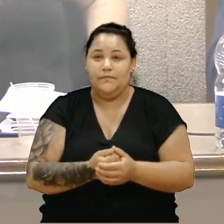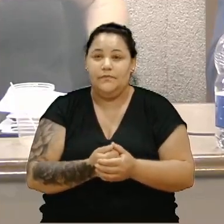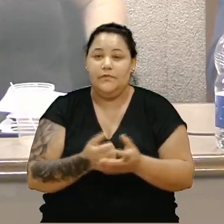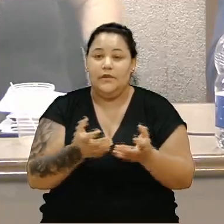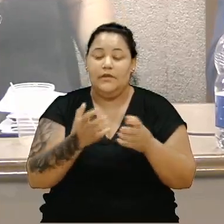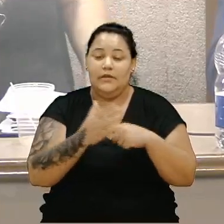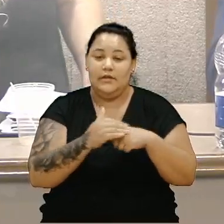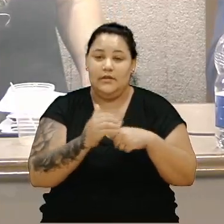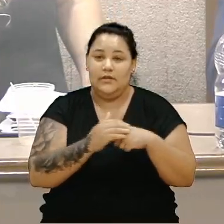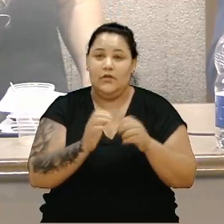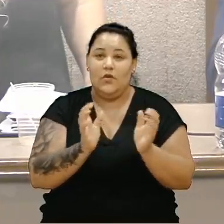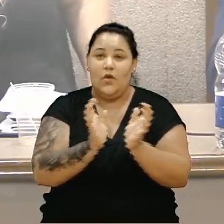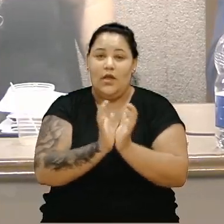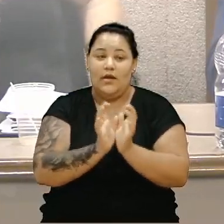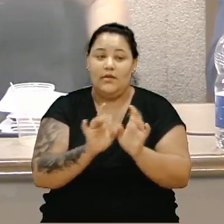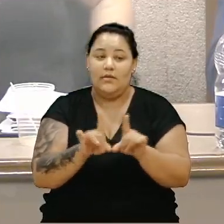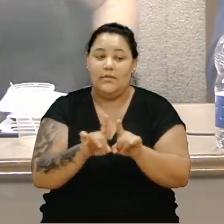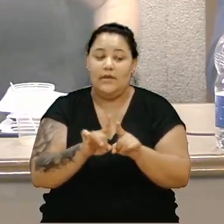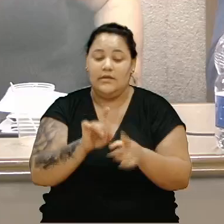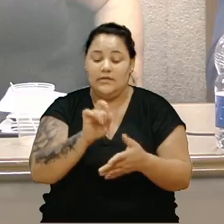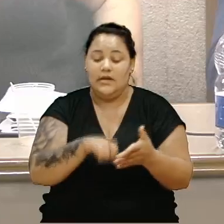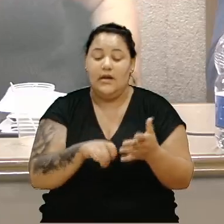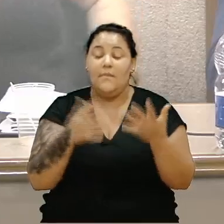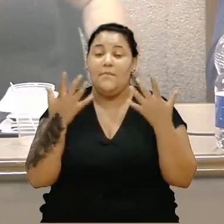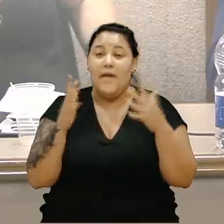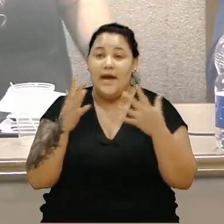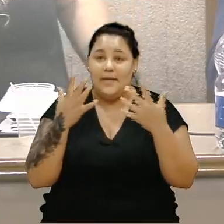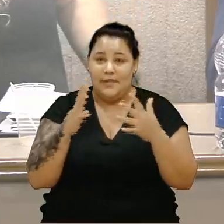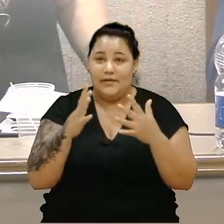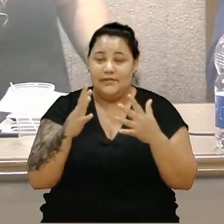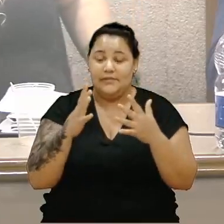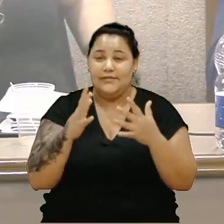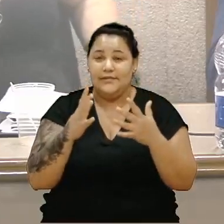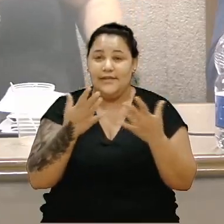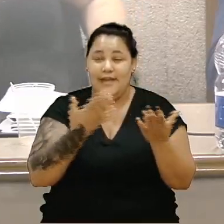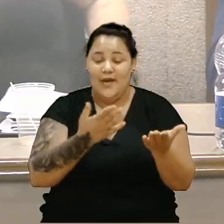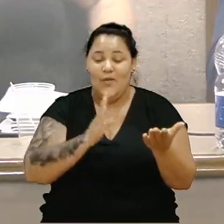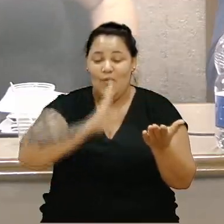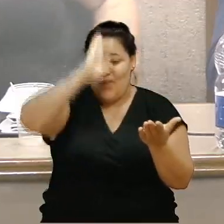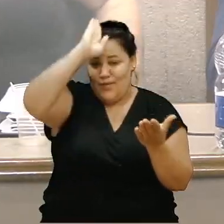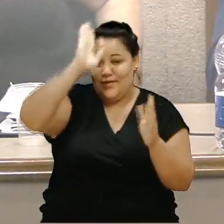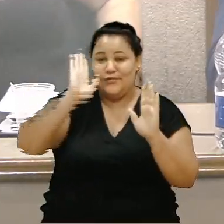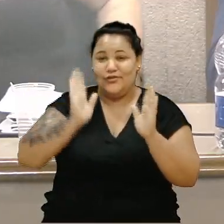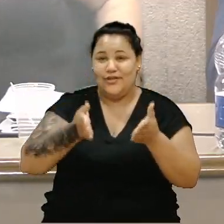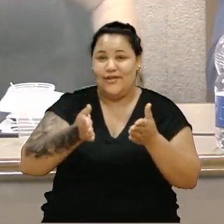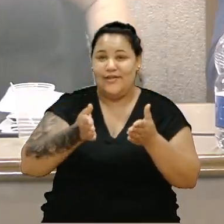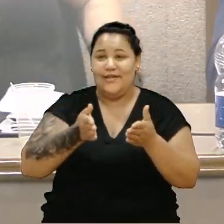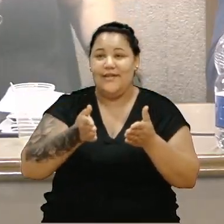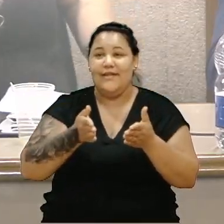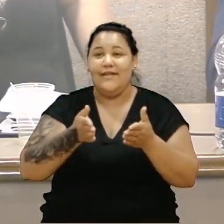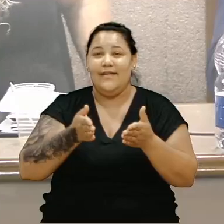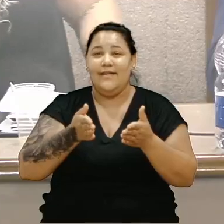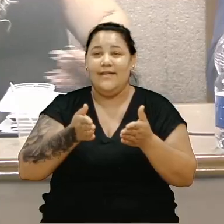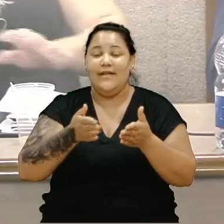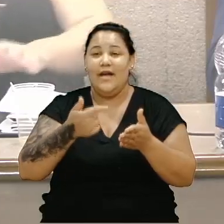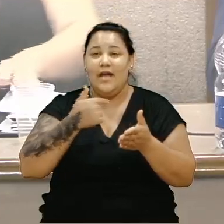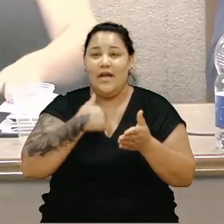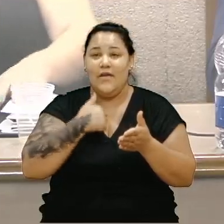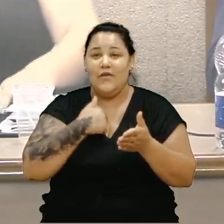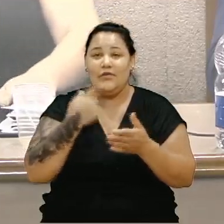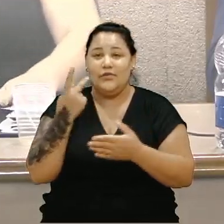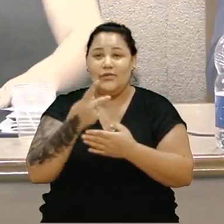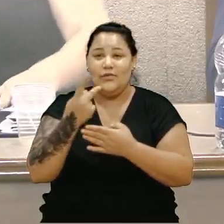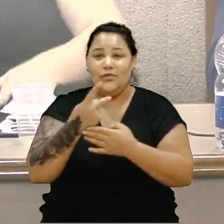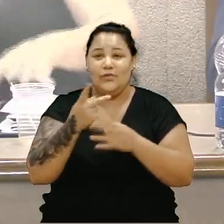também assinaram. Parabéns, Andressa. Né? Eu, enquanto bombeiro que fui também... Peço a palavra, presidente. Né, hoje é o segundo tema,